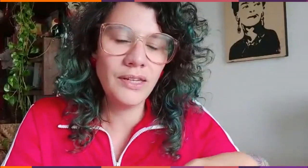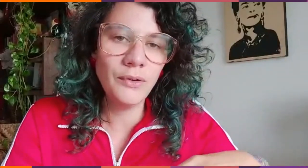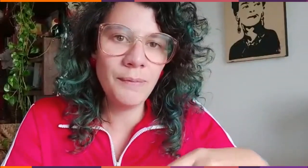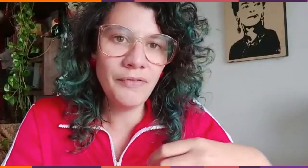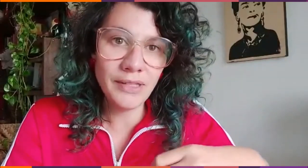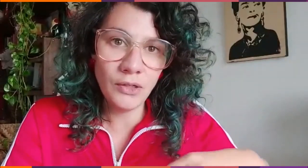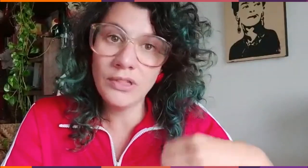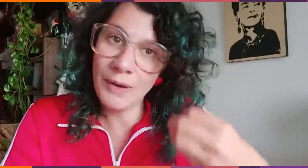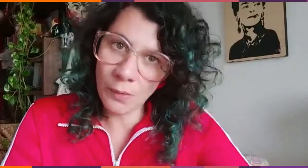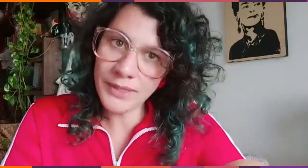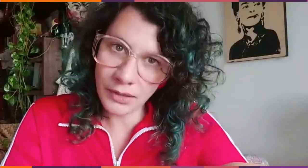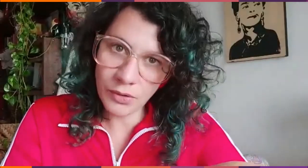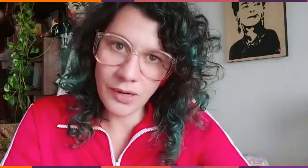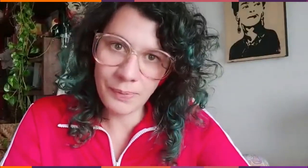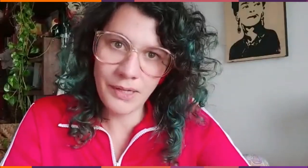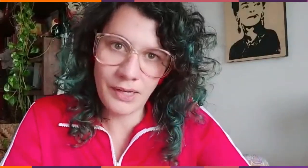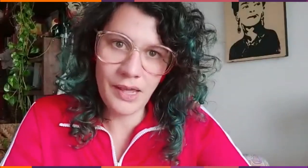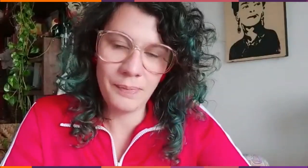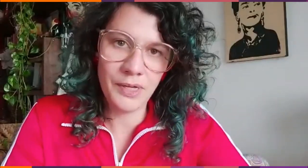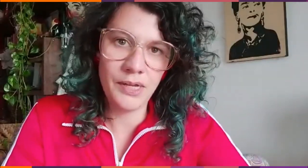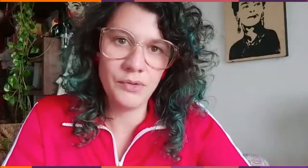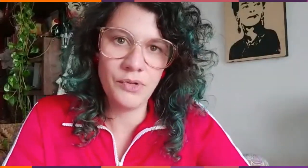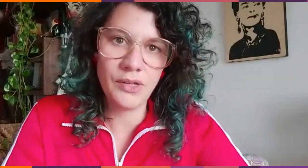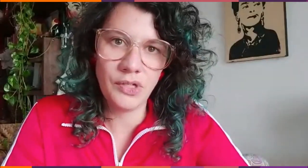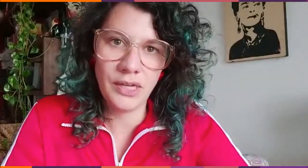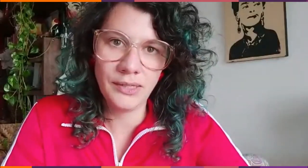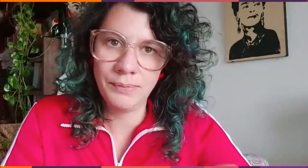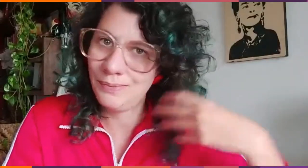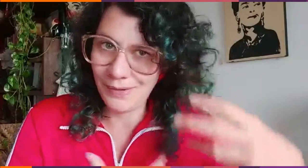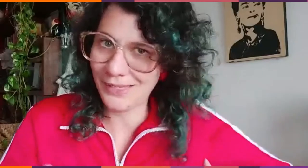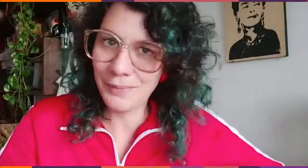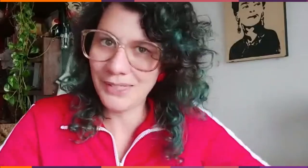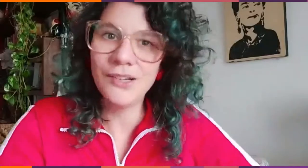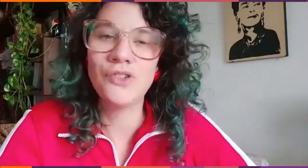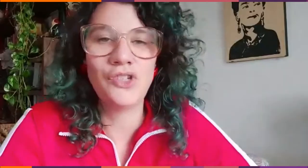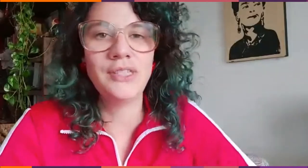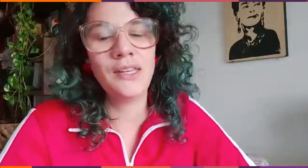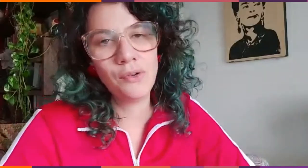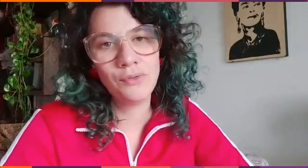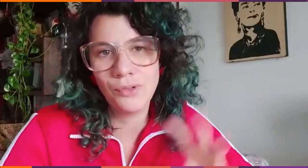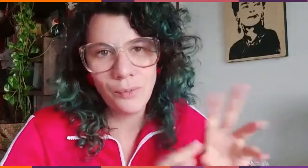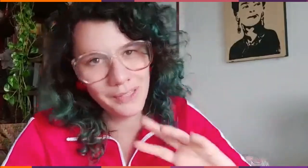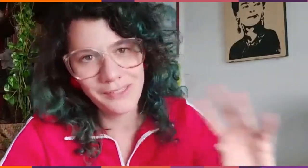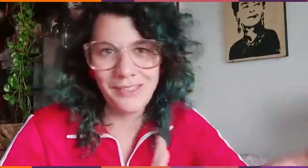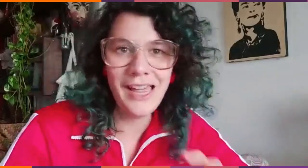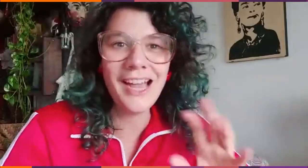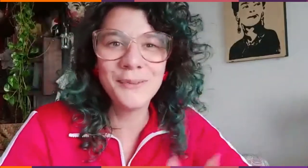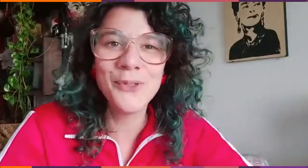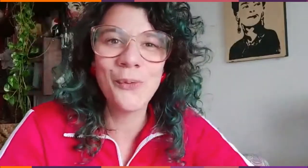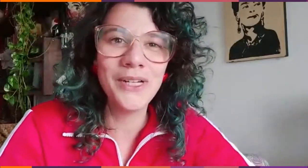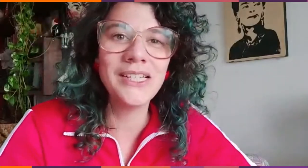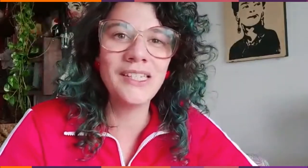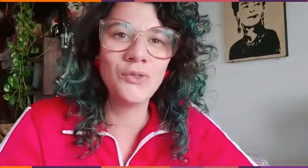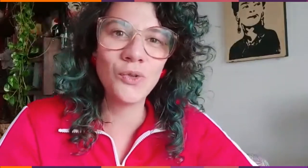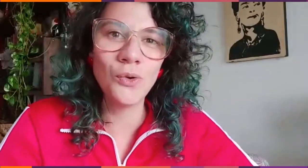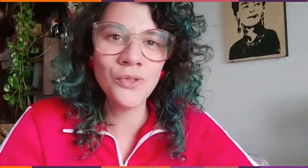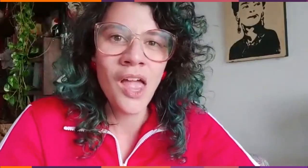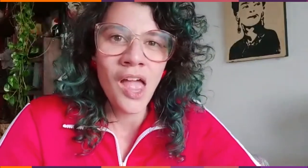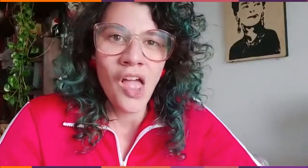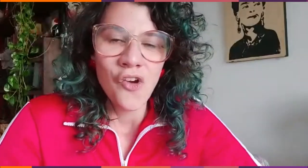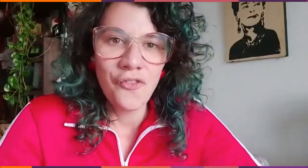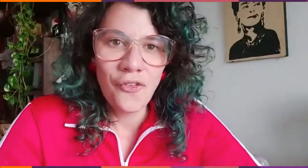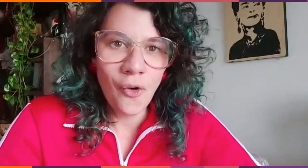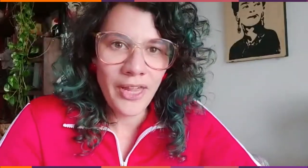contos e o que me fascinou também como assessora porque na época eu estava com essa essa missão que a gente fica alguma comando meus